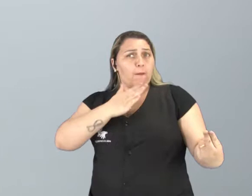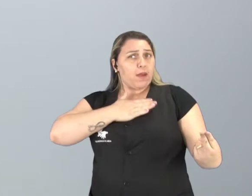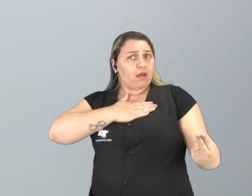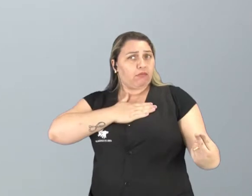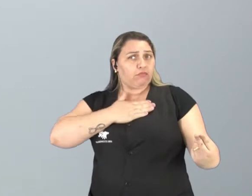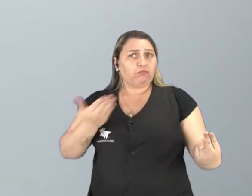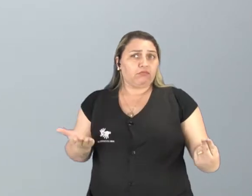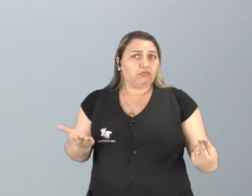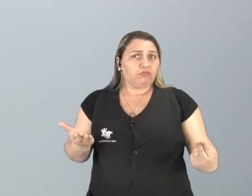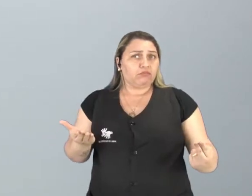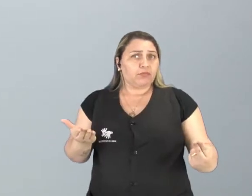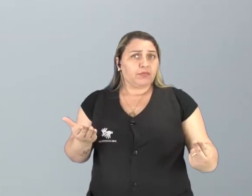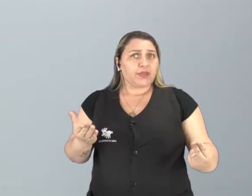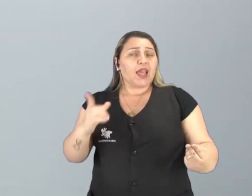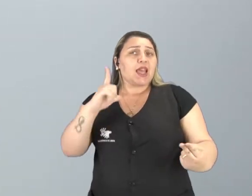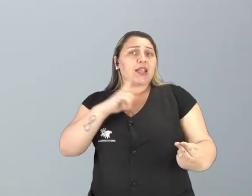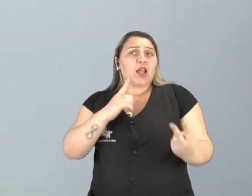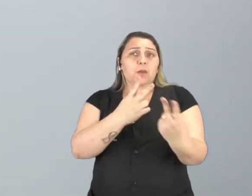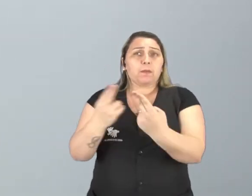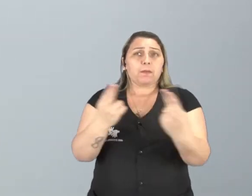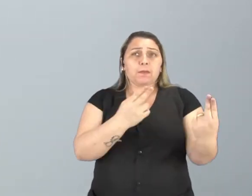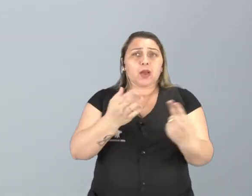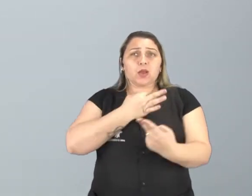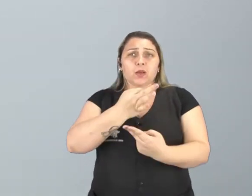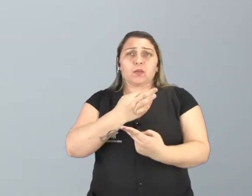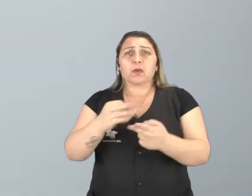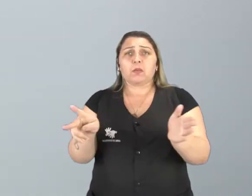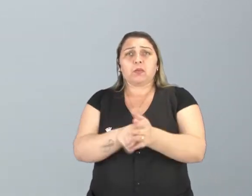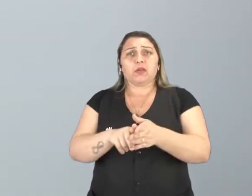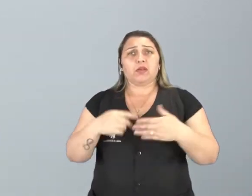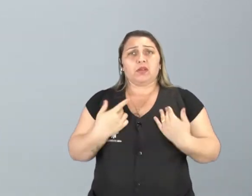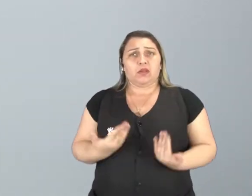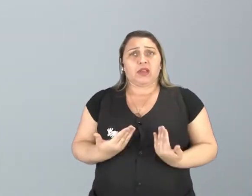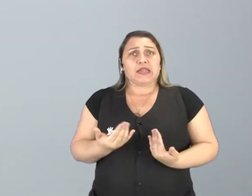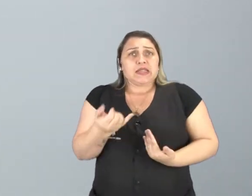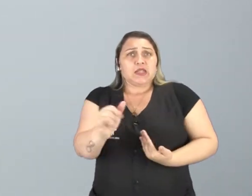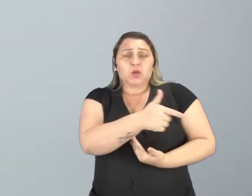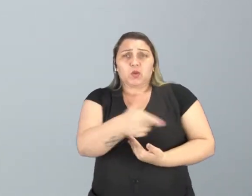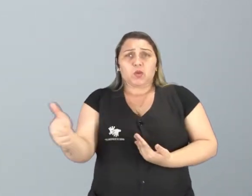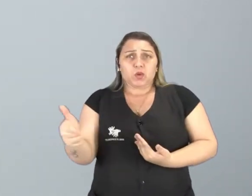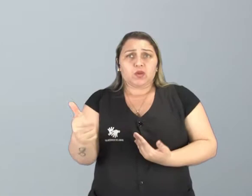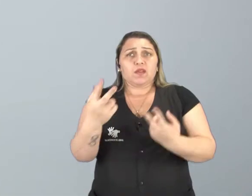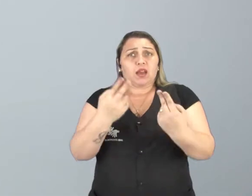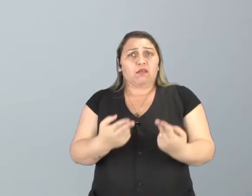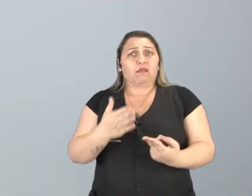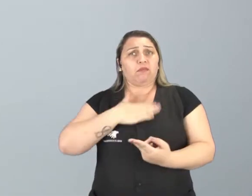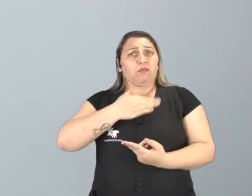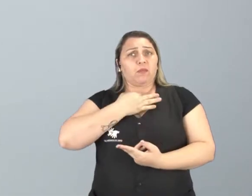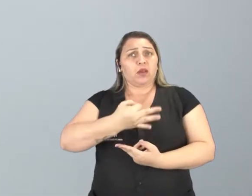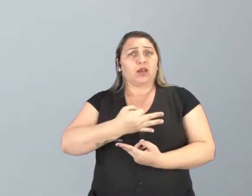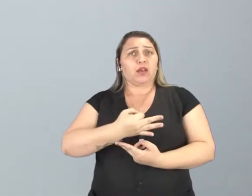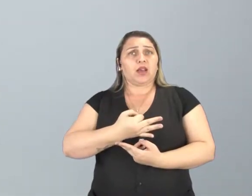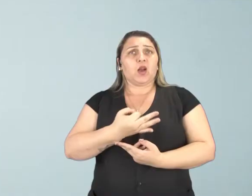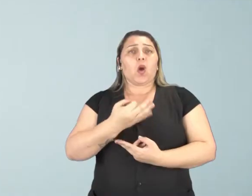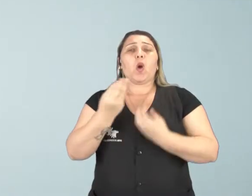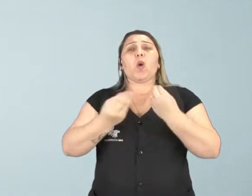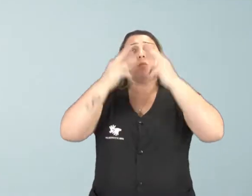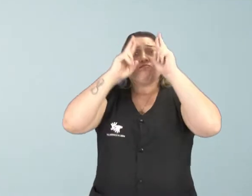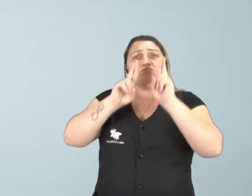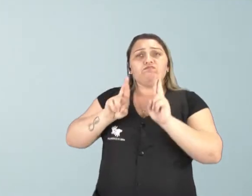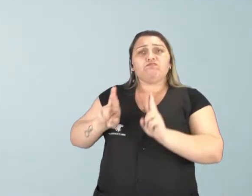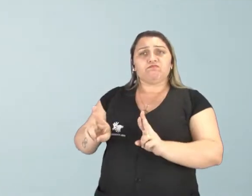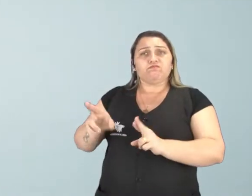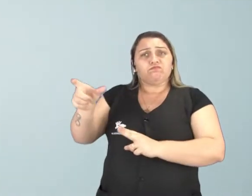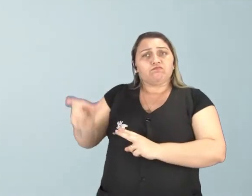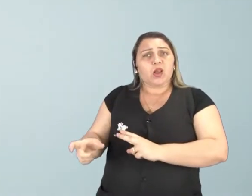pensa a mesma coisa que eu? Ele tem o mesmo ponto de vista? E se ele não tiver o mesmo ponto de vista, como eu